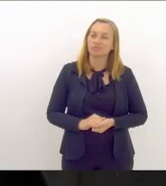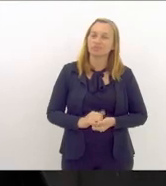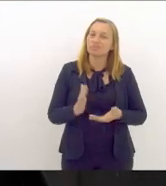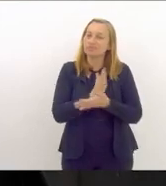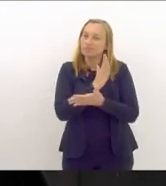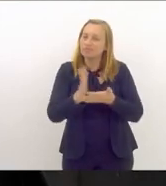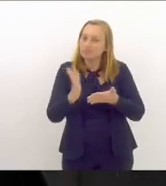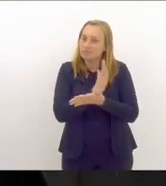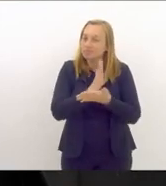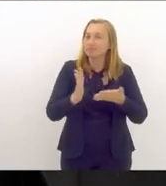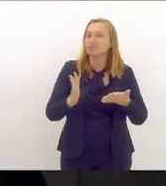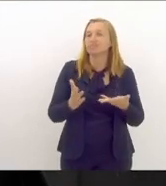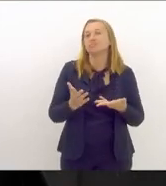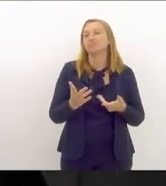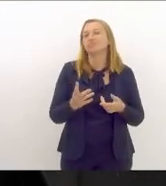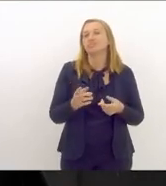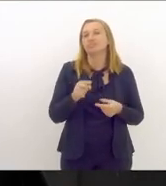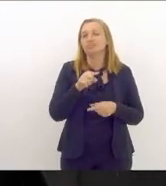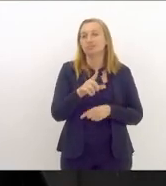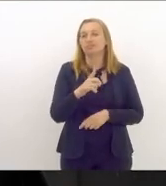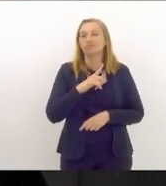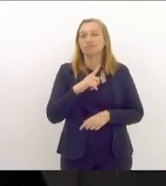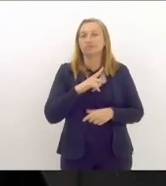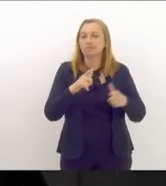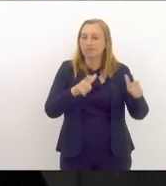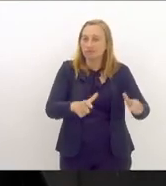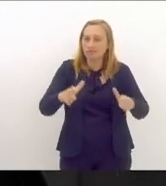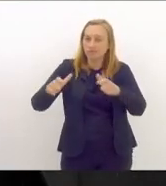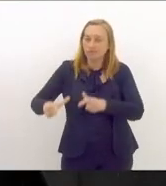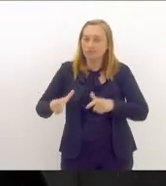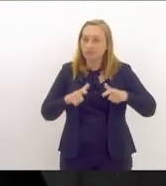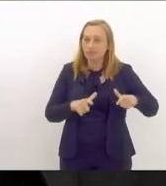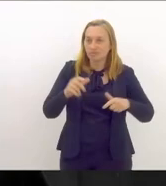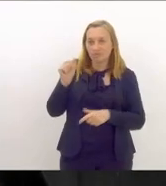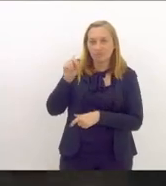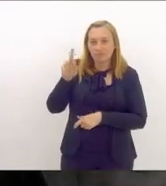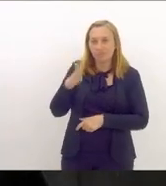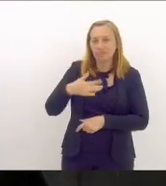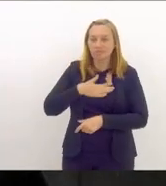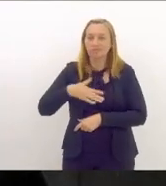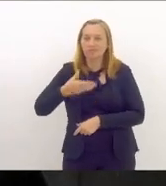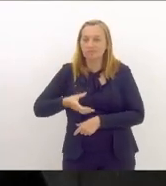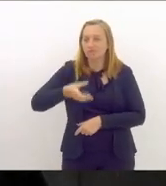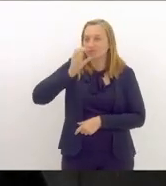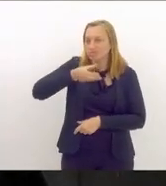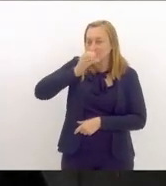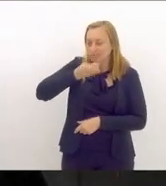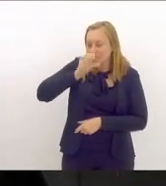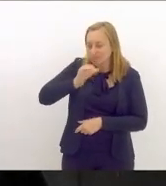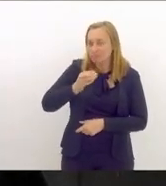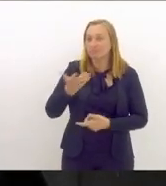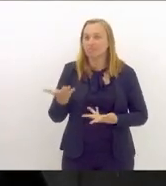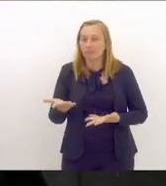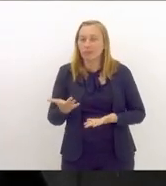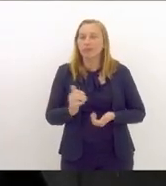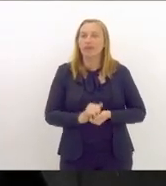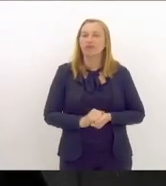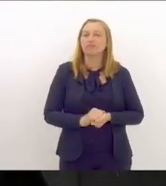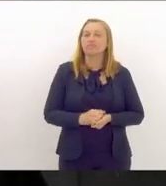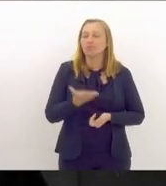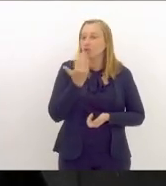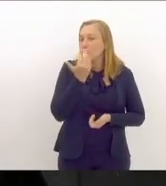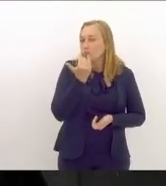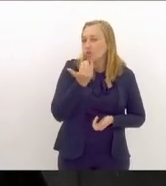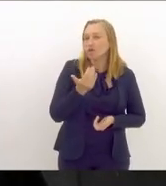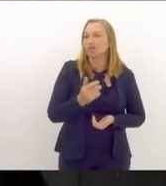vezes você tem ambientes tipo de bar, que a gente gosta de tomar nossa cerveja, a gente gosta de comer